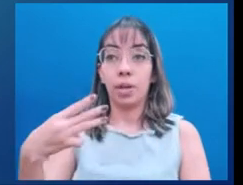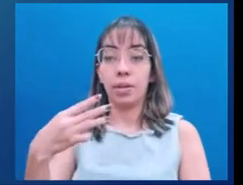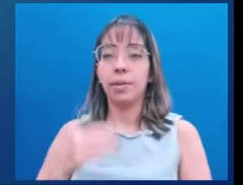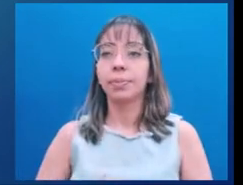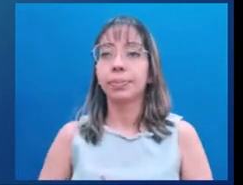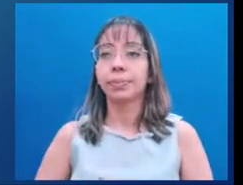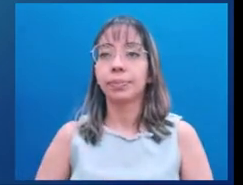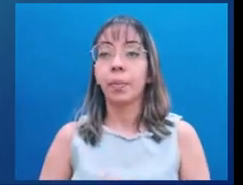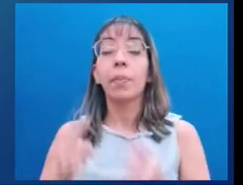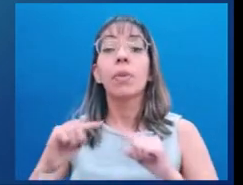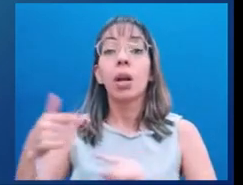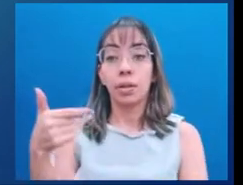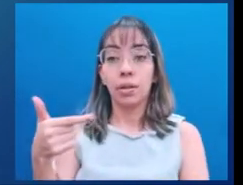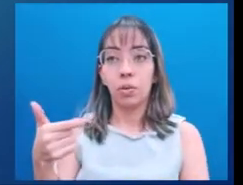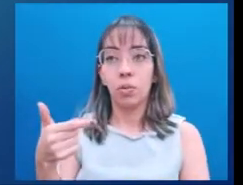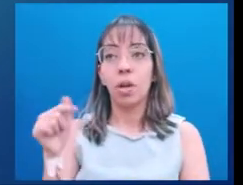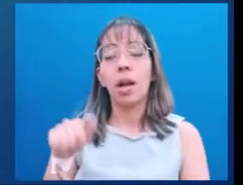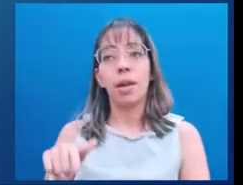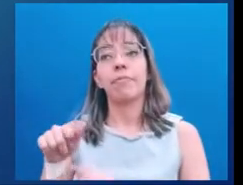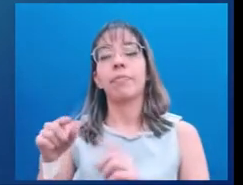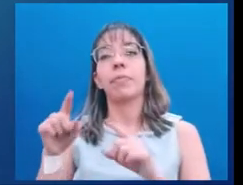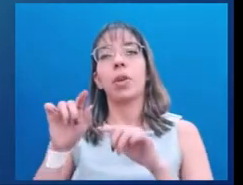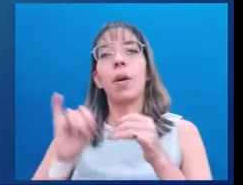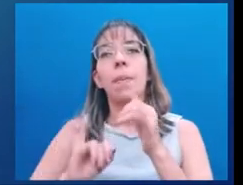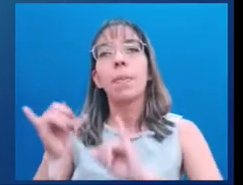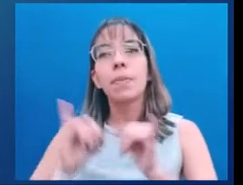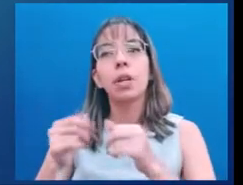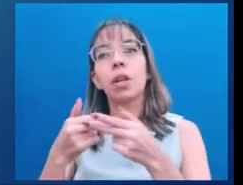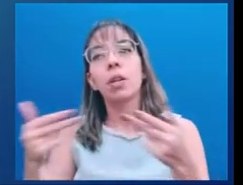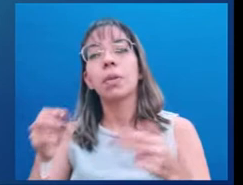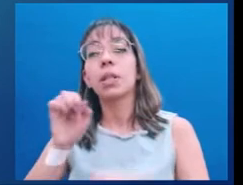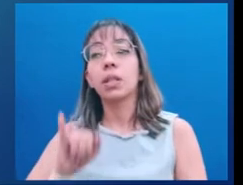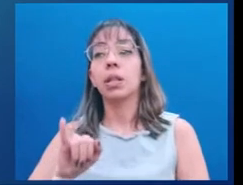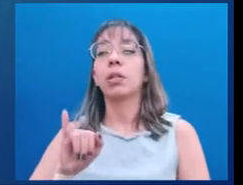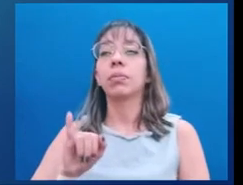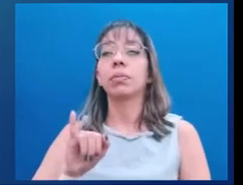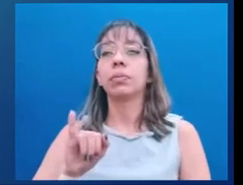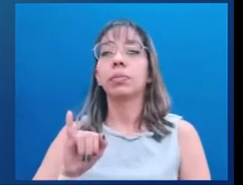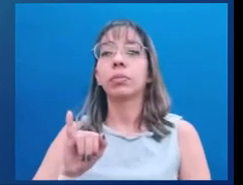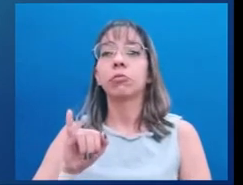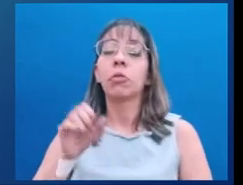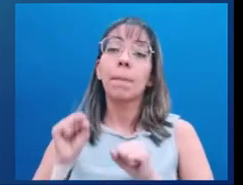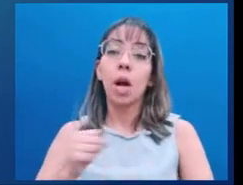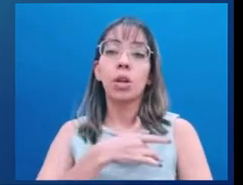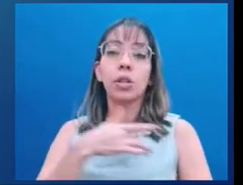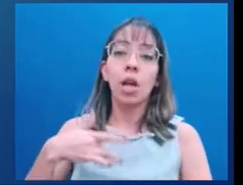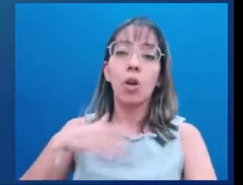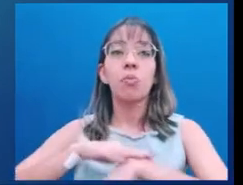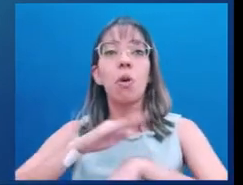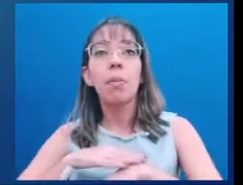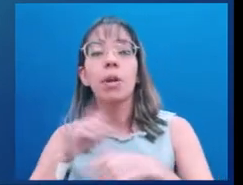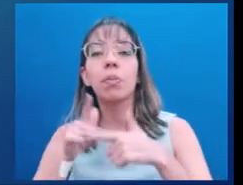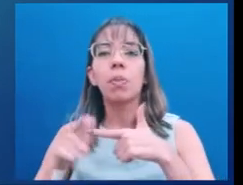Na escala 2, são substâncias que em exposição intensa ou contínua, mas não crônica, podem causar incapacidade